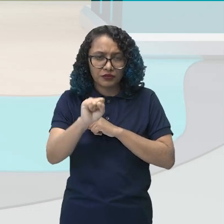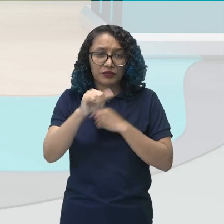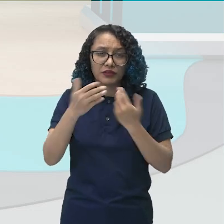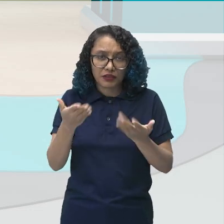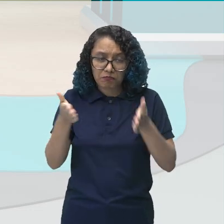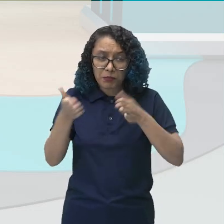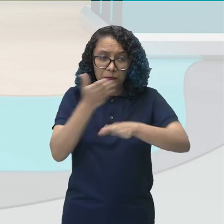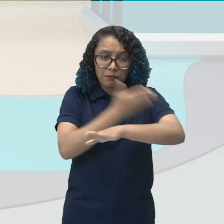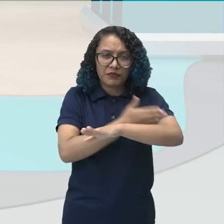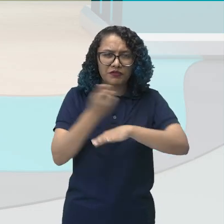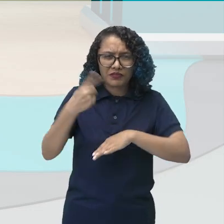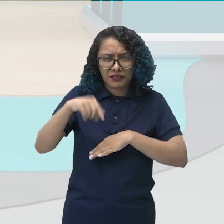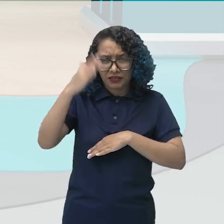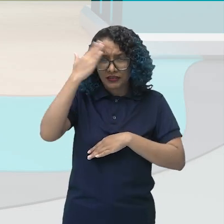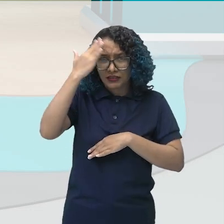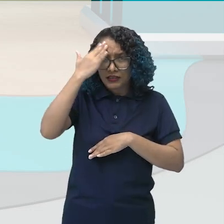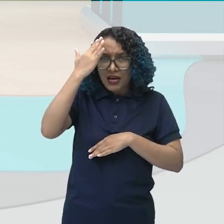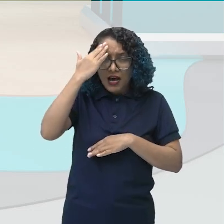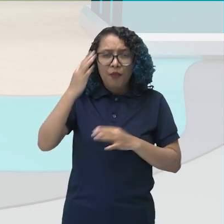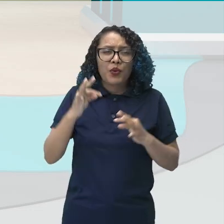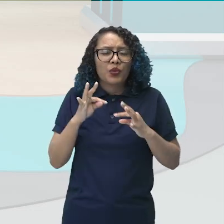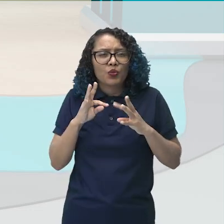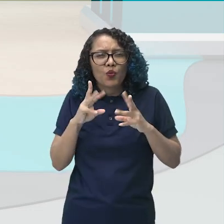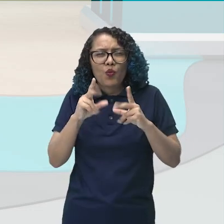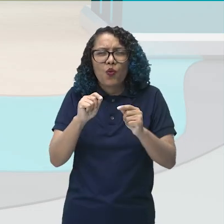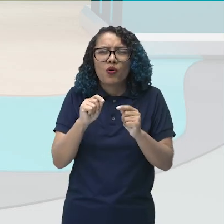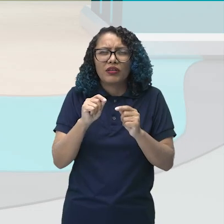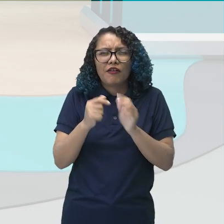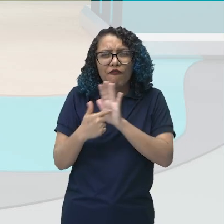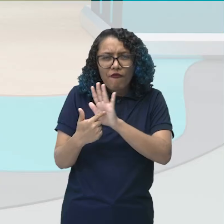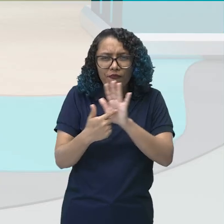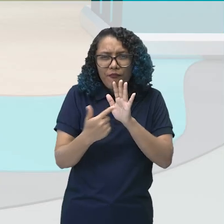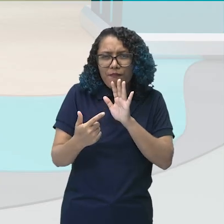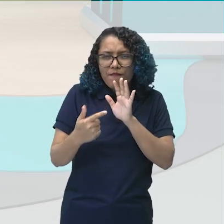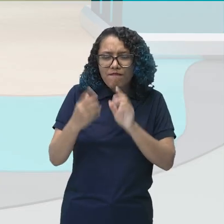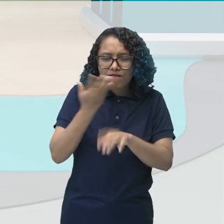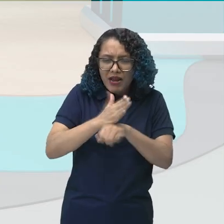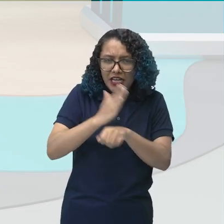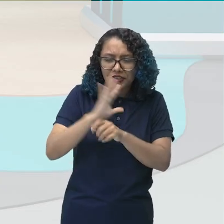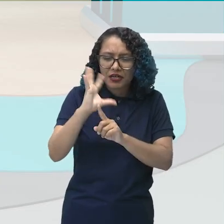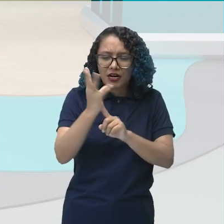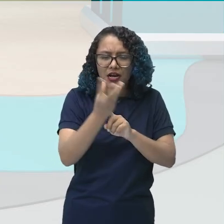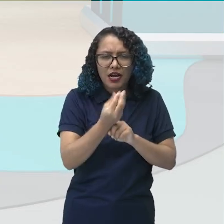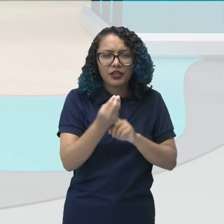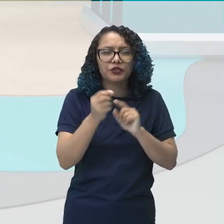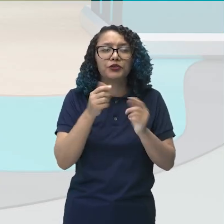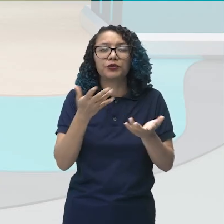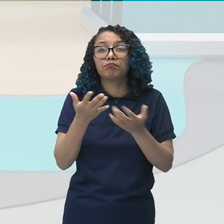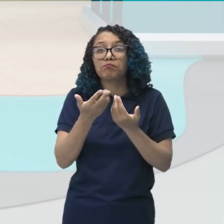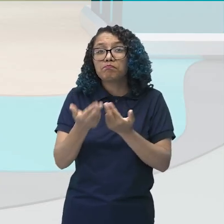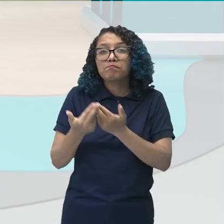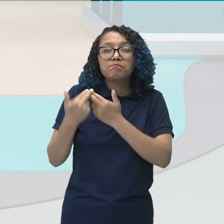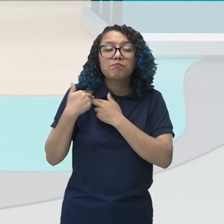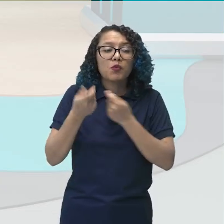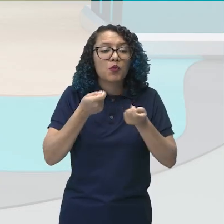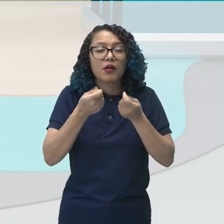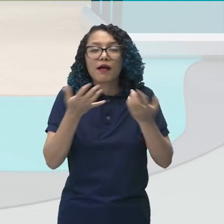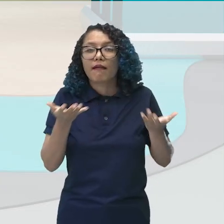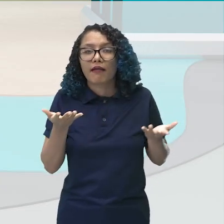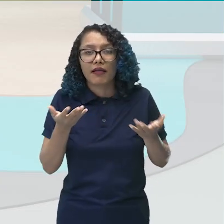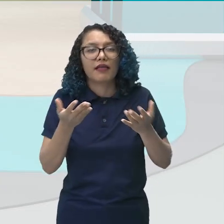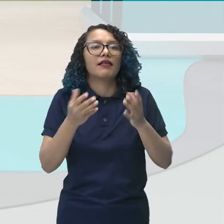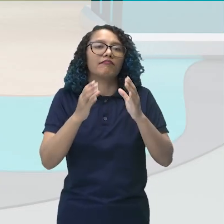Idade Média, vocês sabem que toda a arte, as manifestações artísticas, era controlada pela